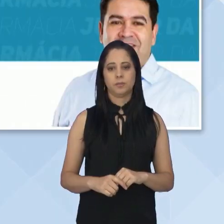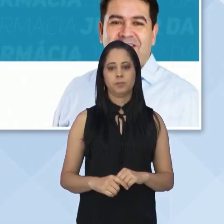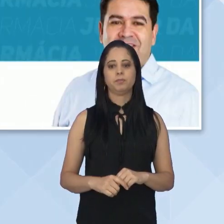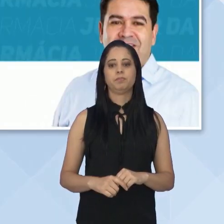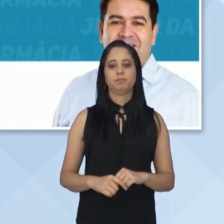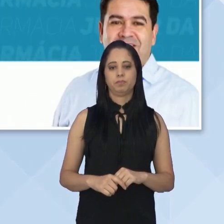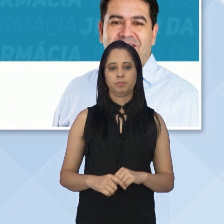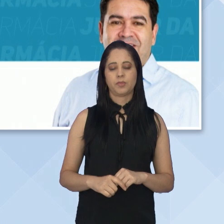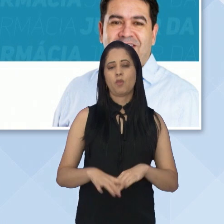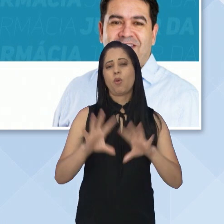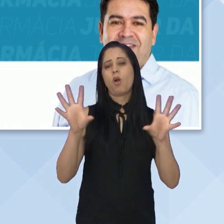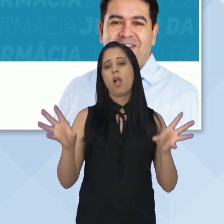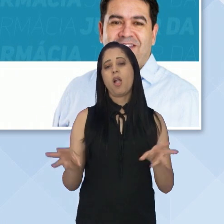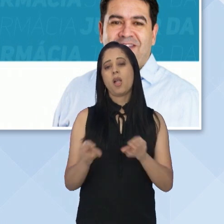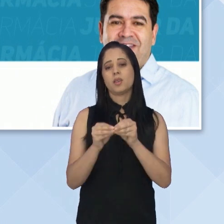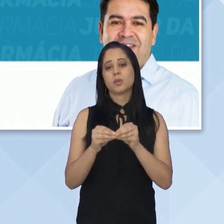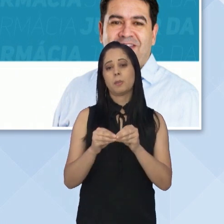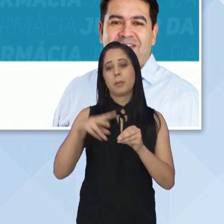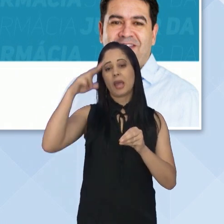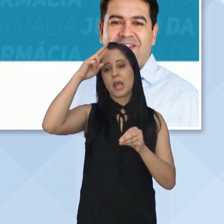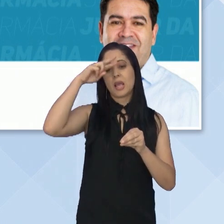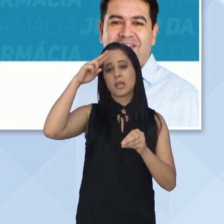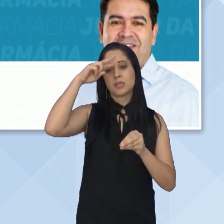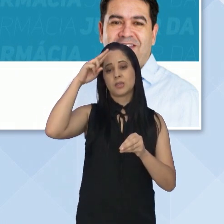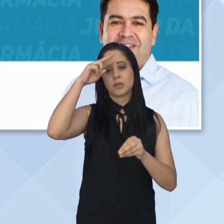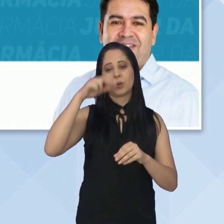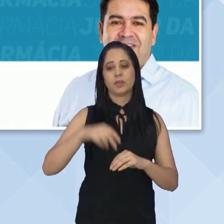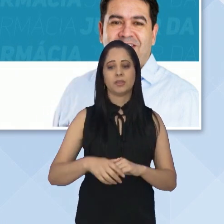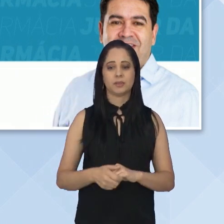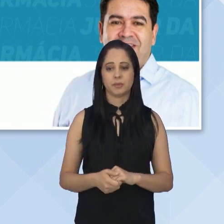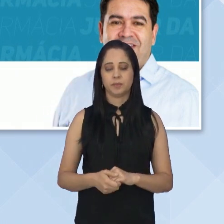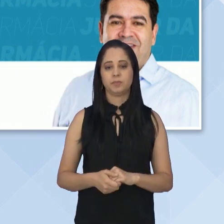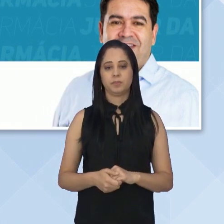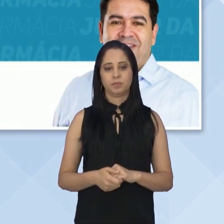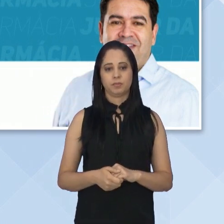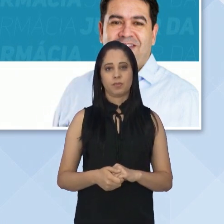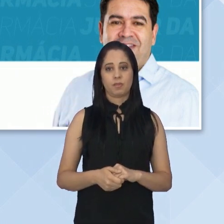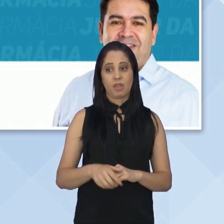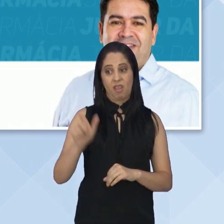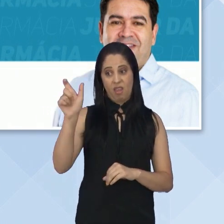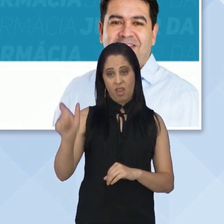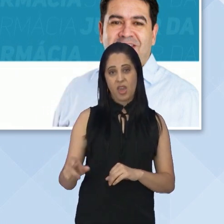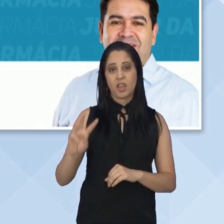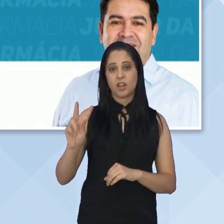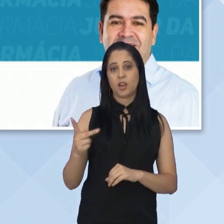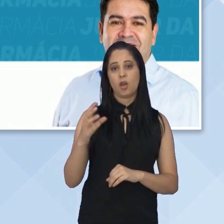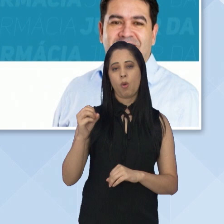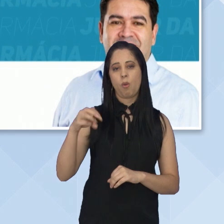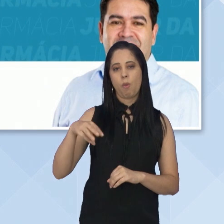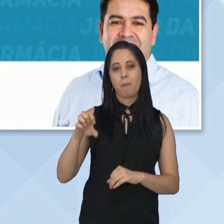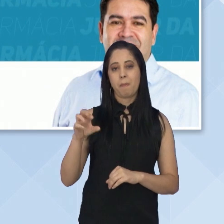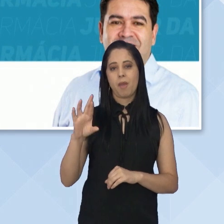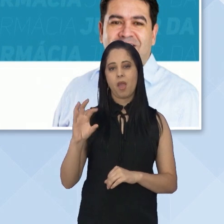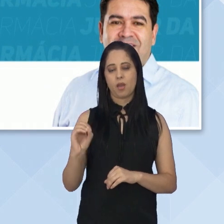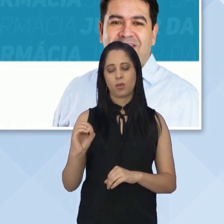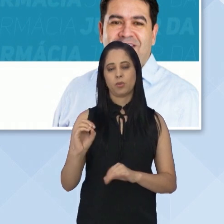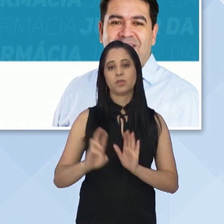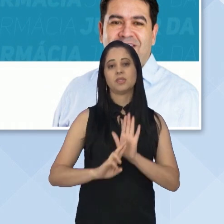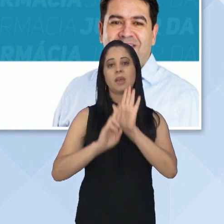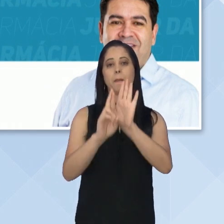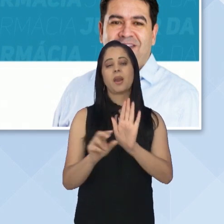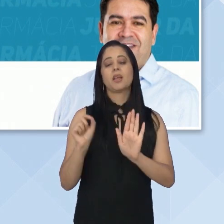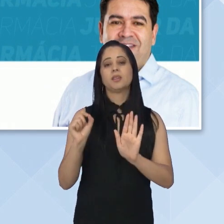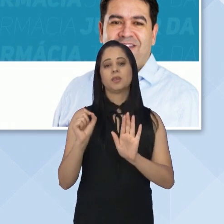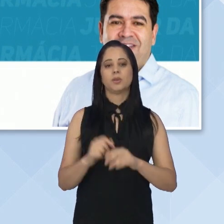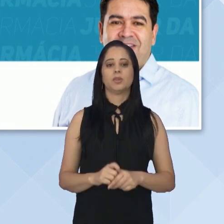Bem, vou fazer um resumo aqui do que representou o seu Homero, né, para toda a família e os amigos, né?